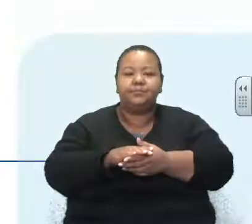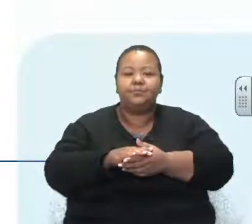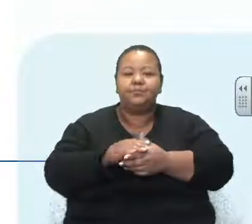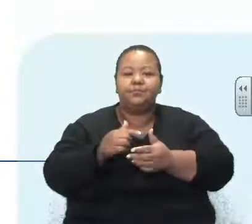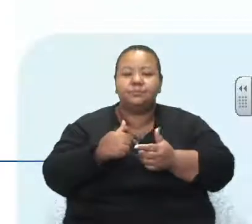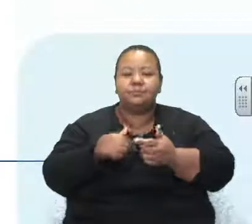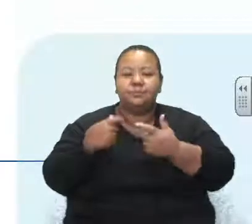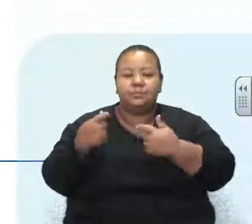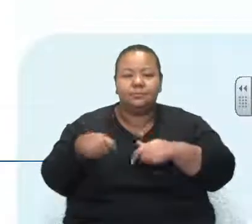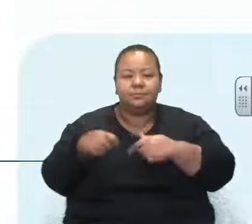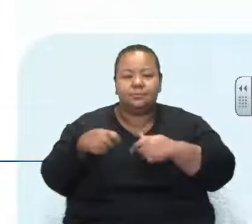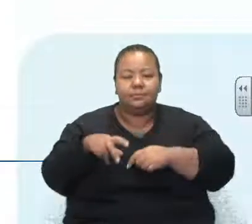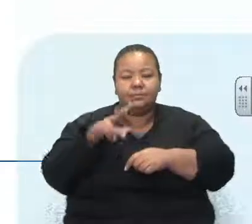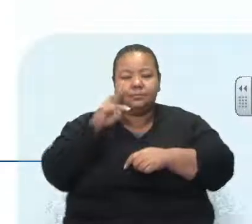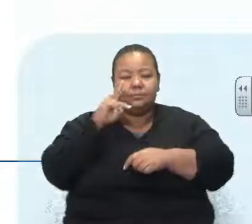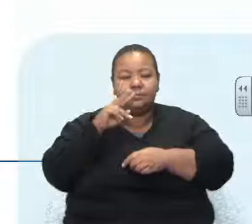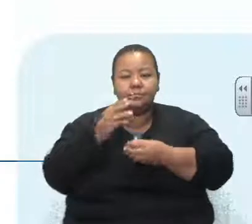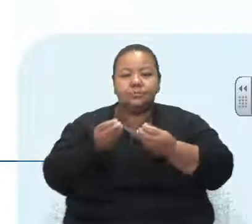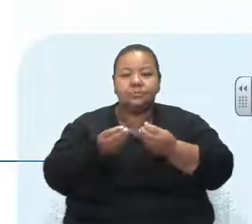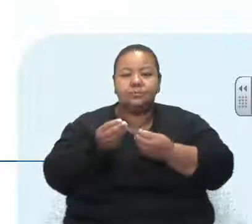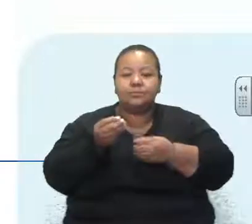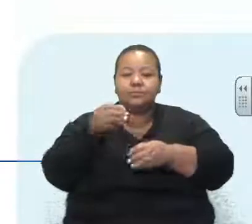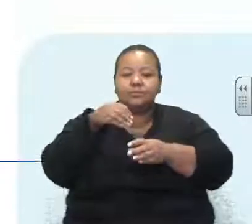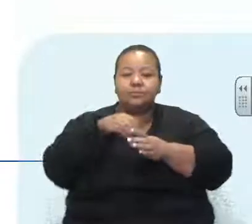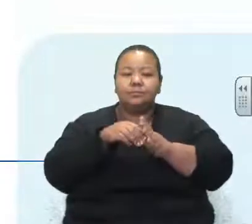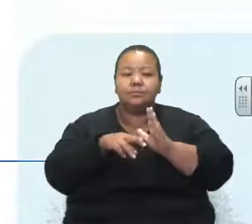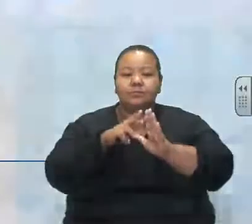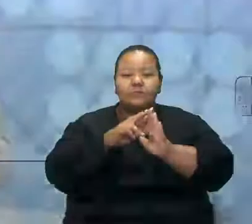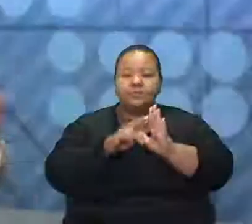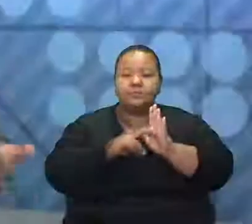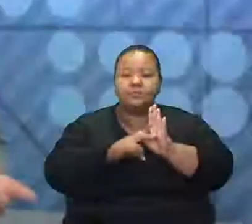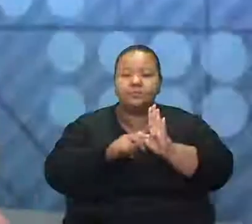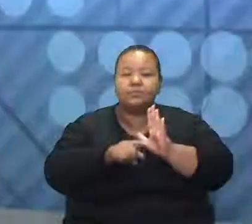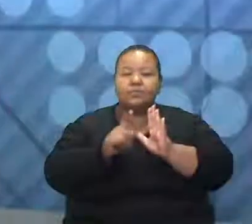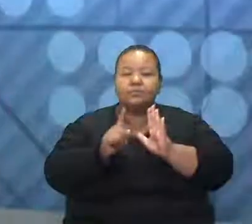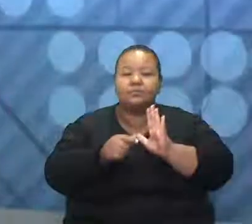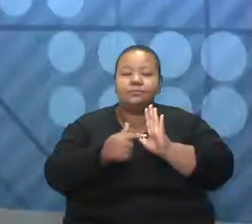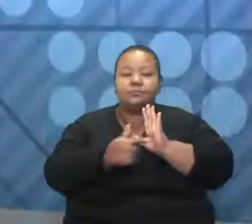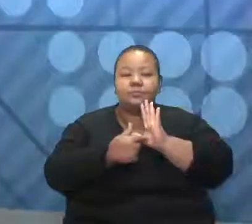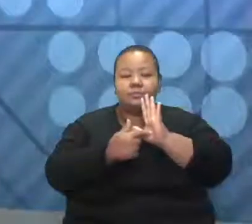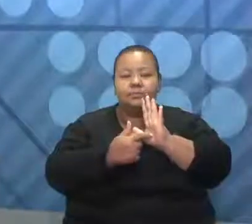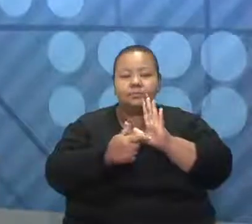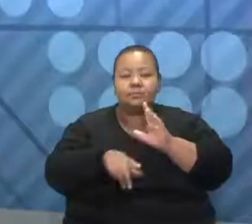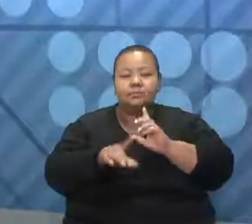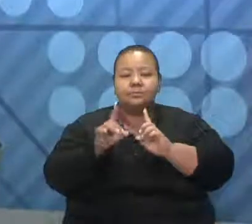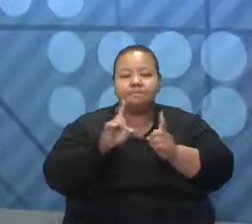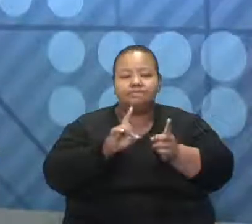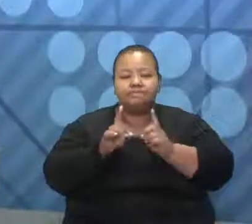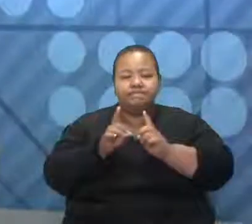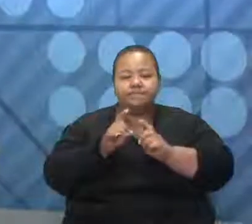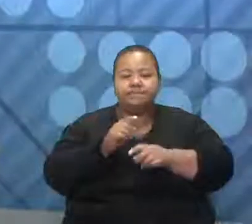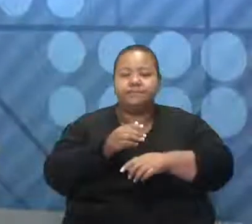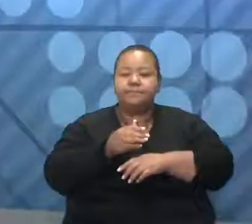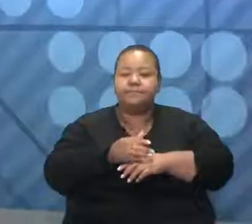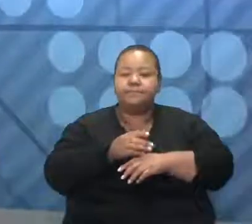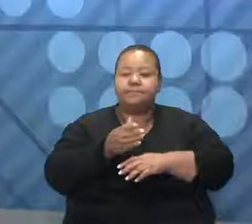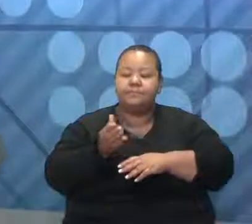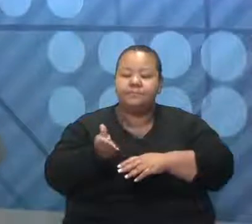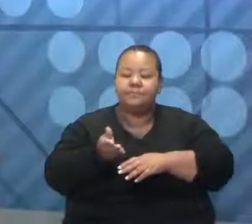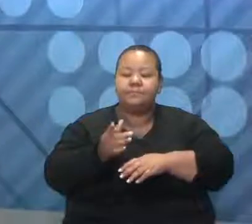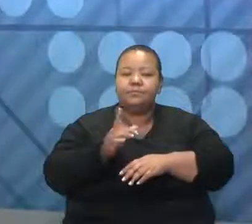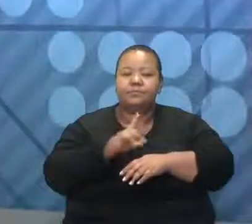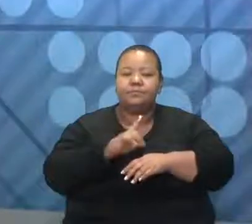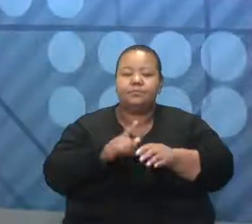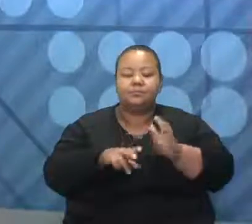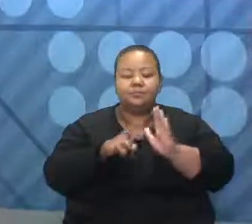eu preciso ver dentro desses relatórios? O que eles apresentam de dados ali? E aí, a partir daí, eu tenho